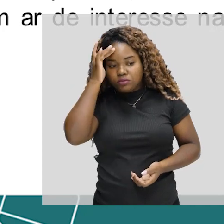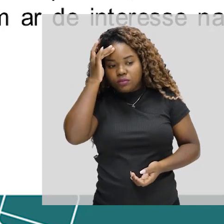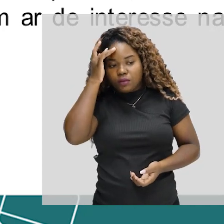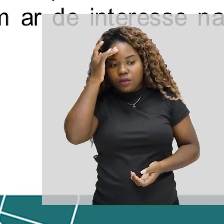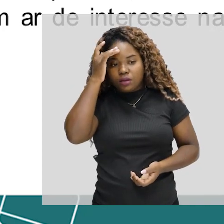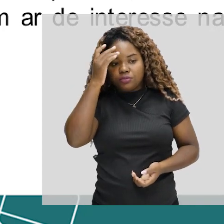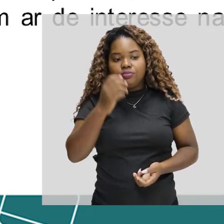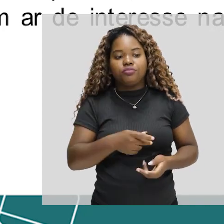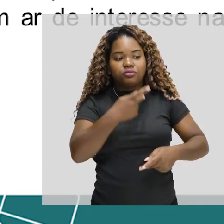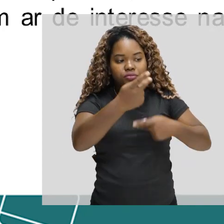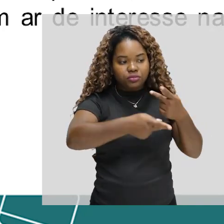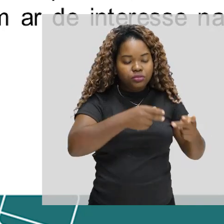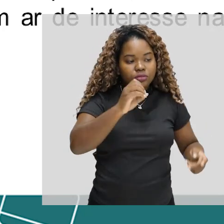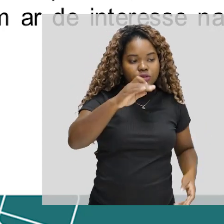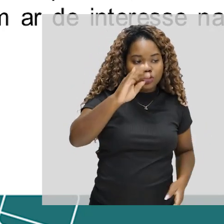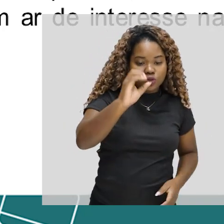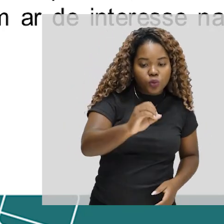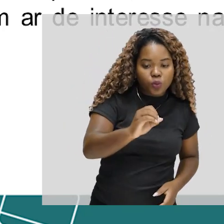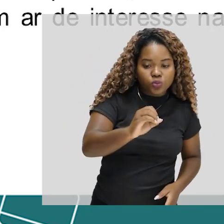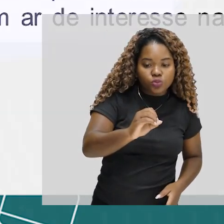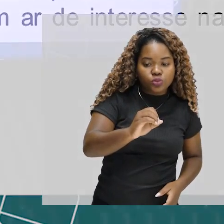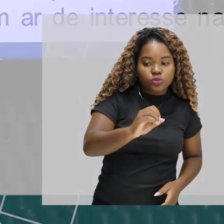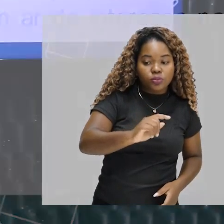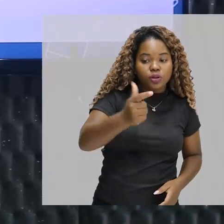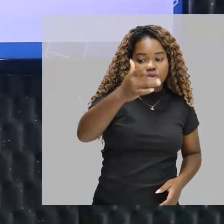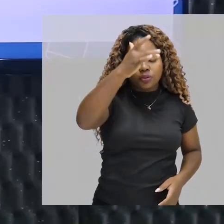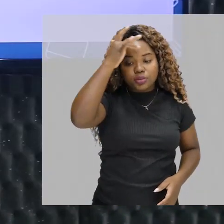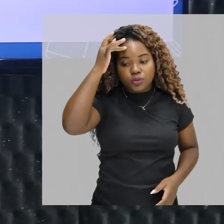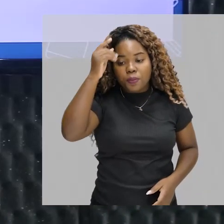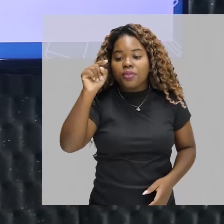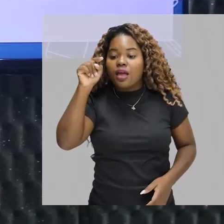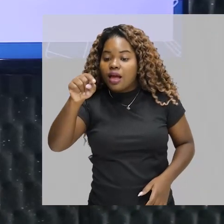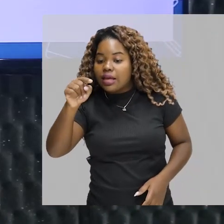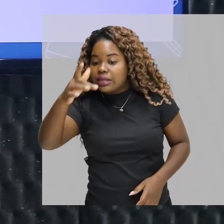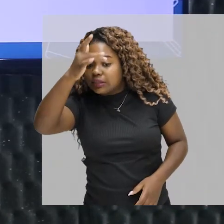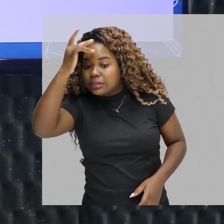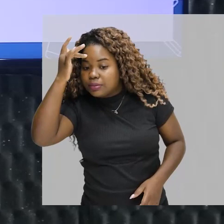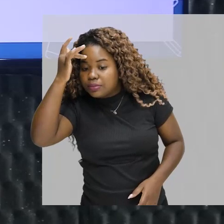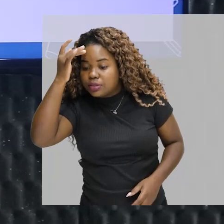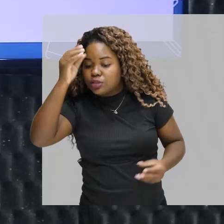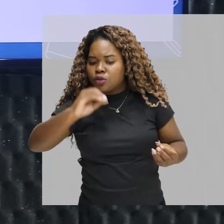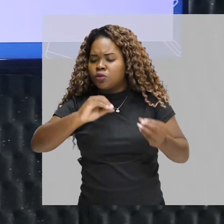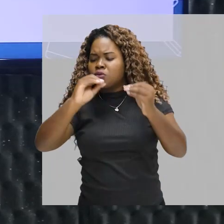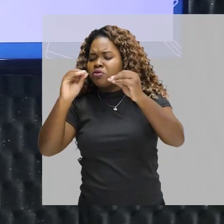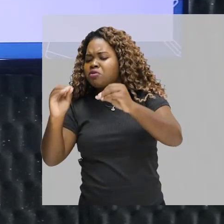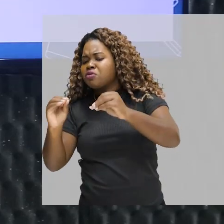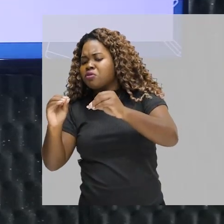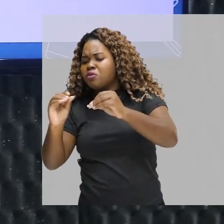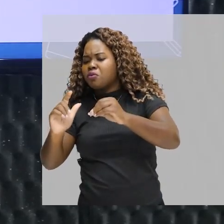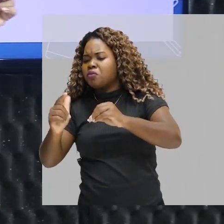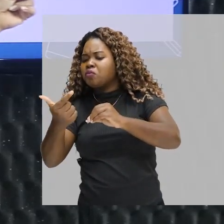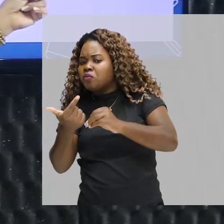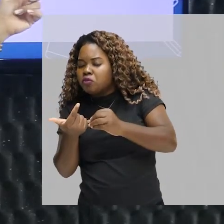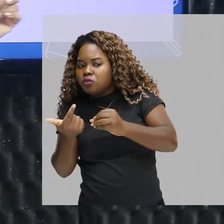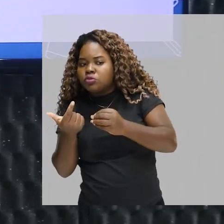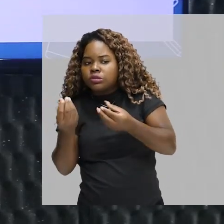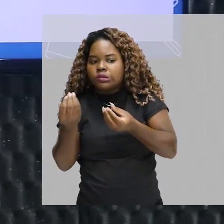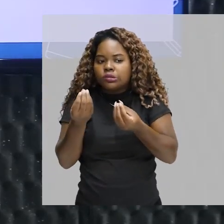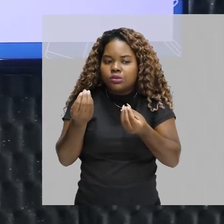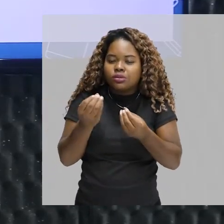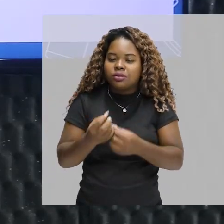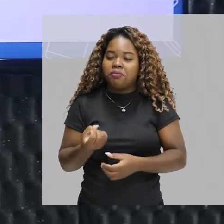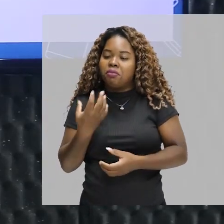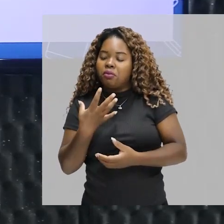conto para outra pessoa. Aí, essa pessoa colocou algo a mais interessante. E para dar um